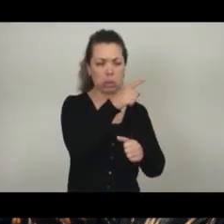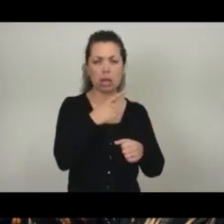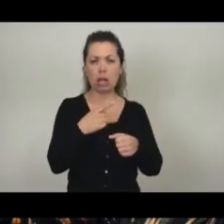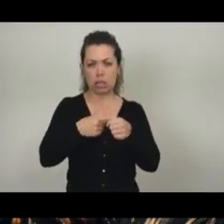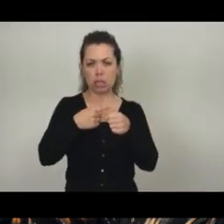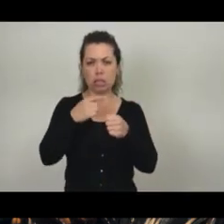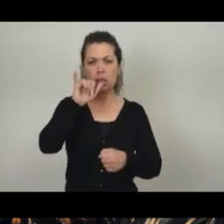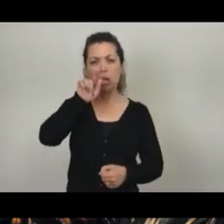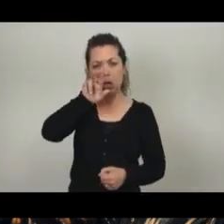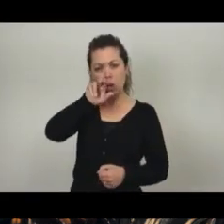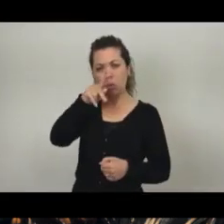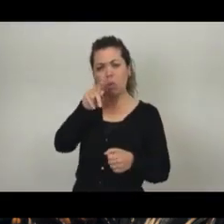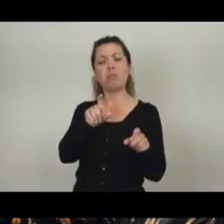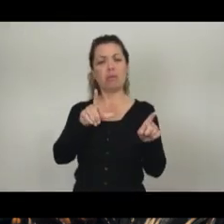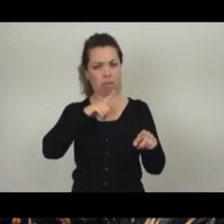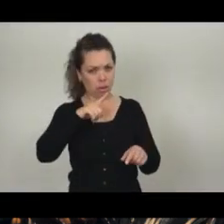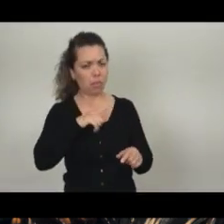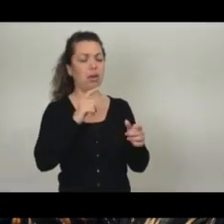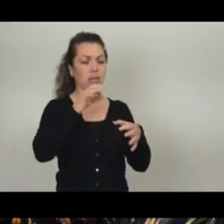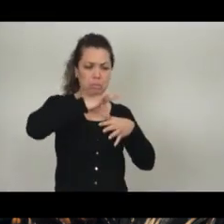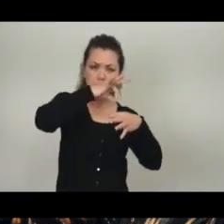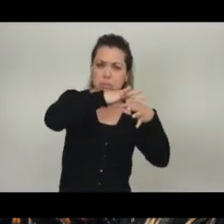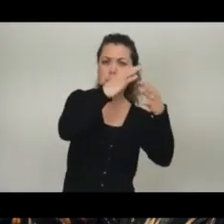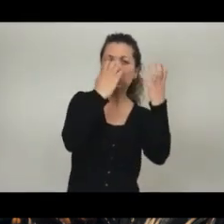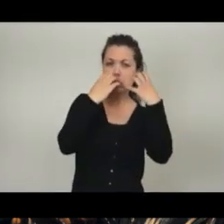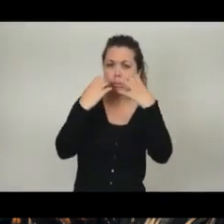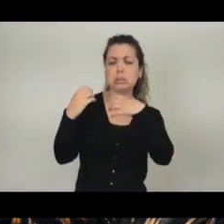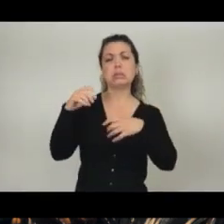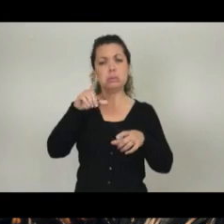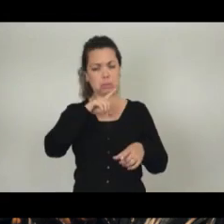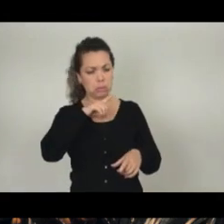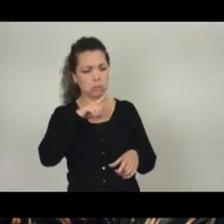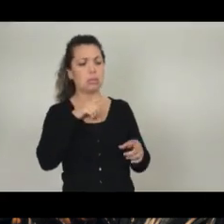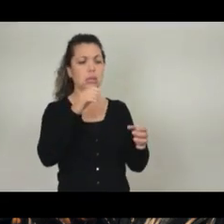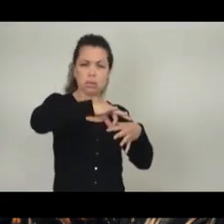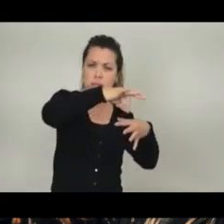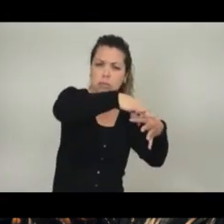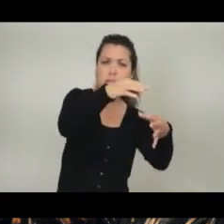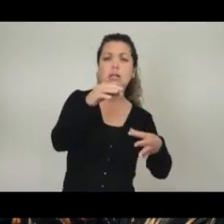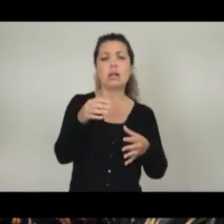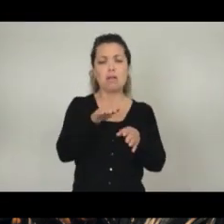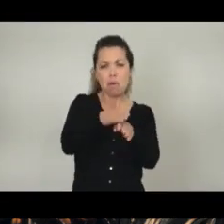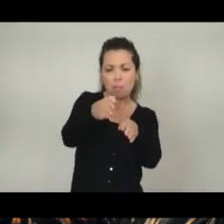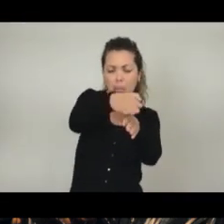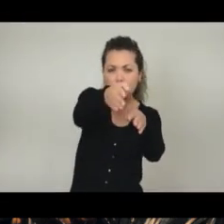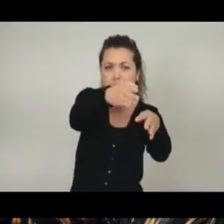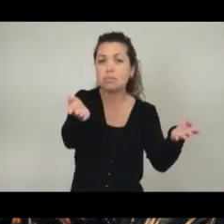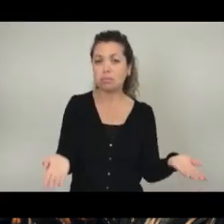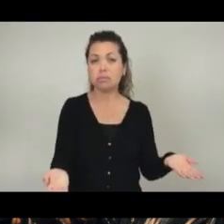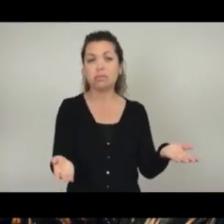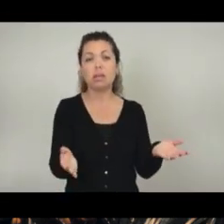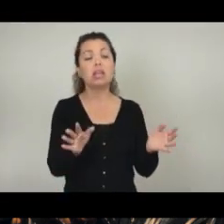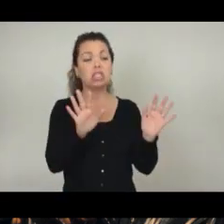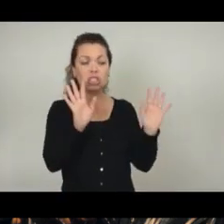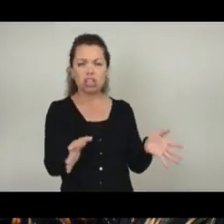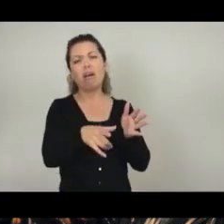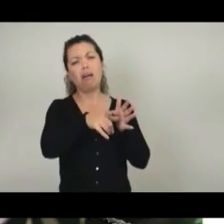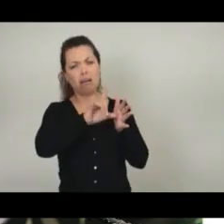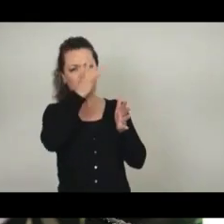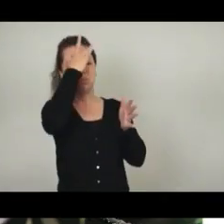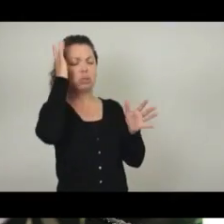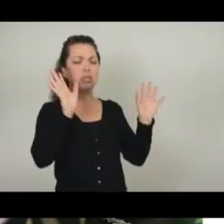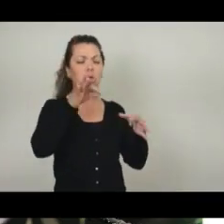Mar Pequeno, tendo mais ou menos 4 metros de largura e 3 de profundidade. Com o canal, as águas do Ribeira encontraram um caminho